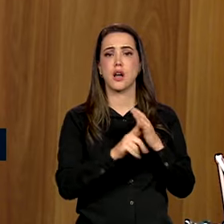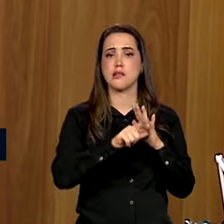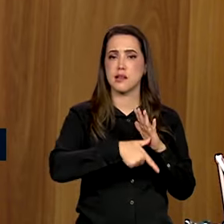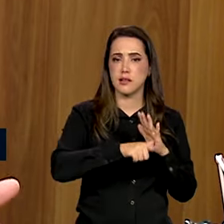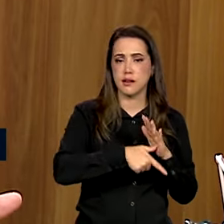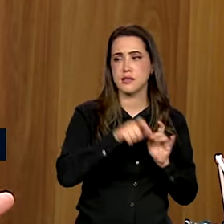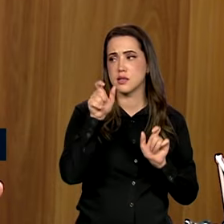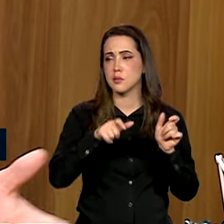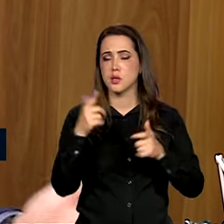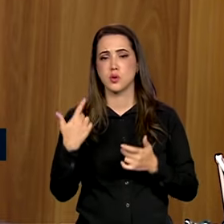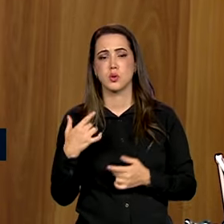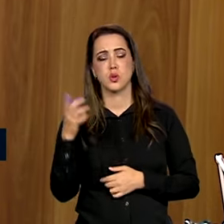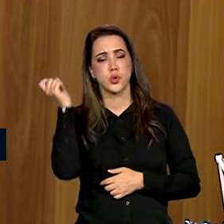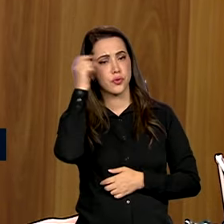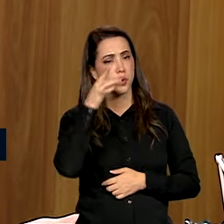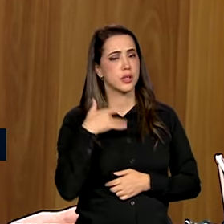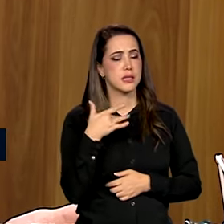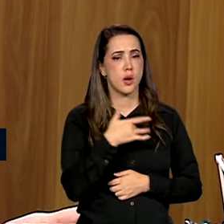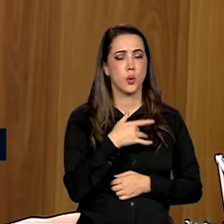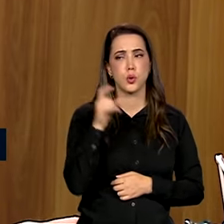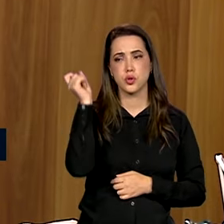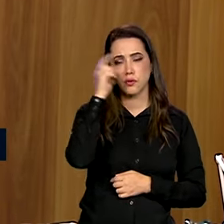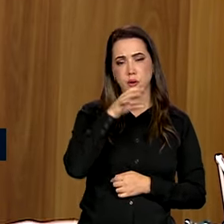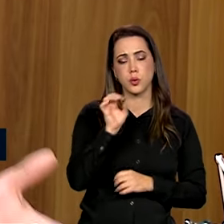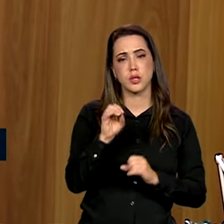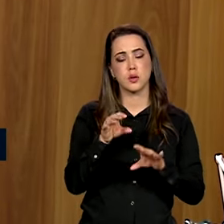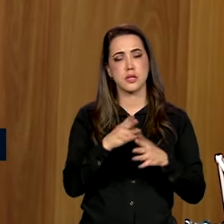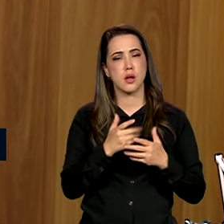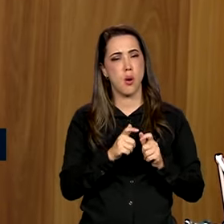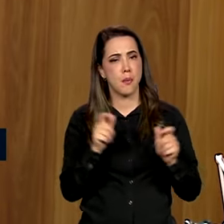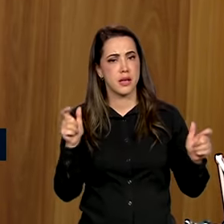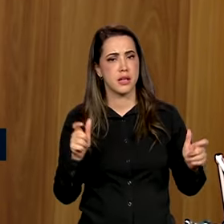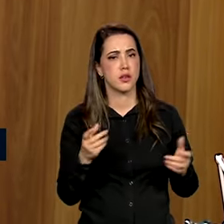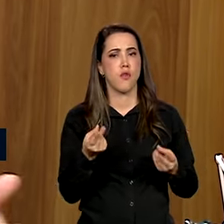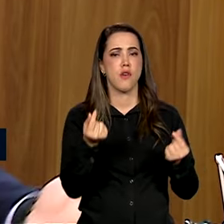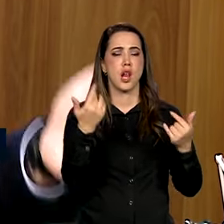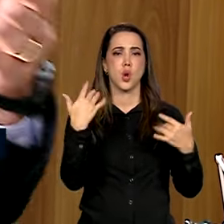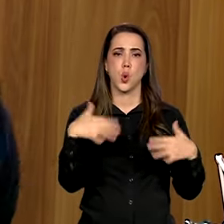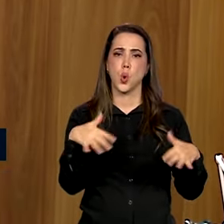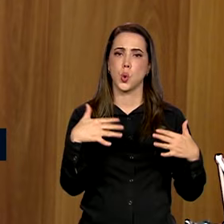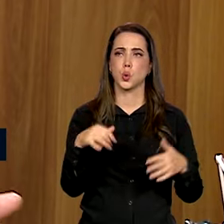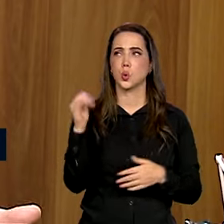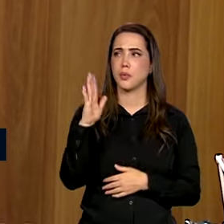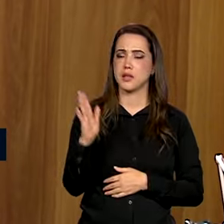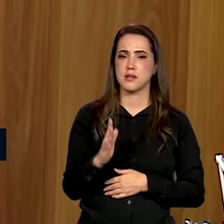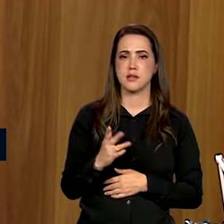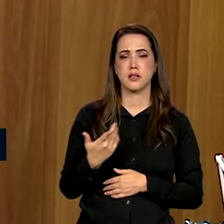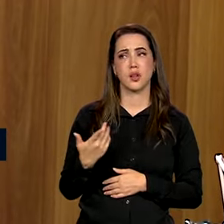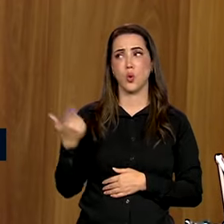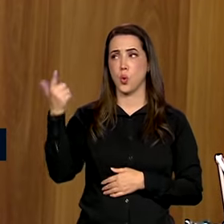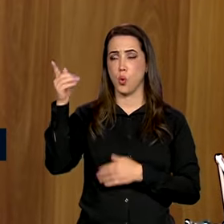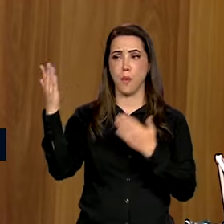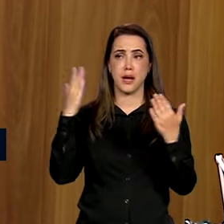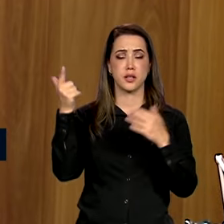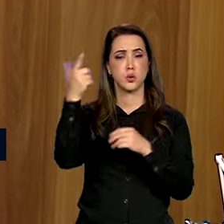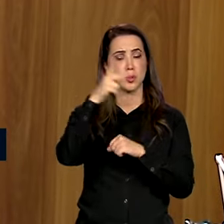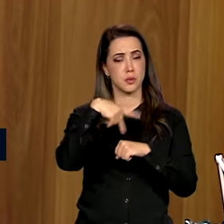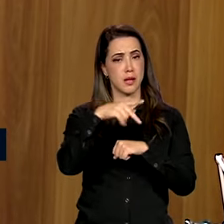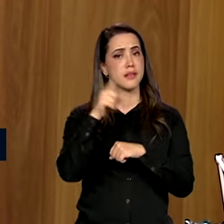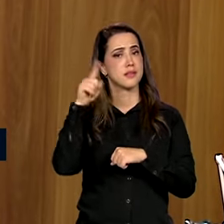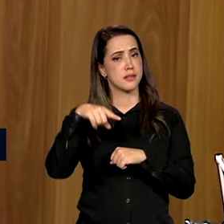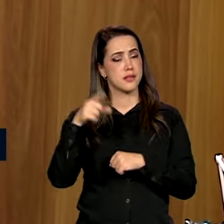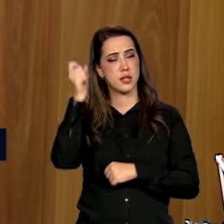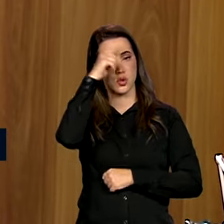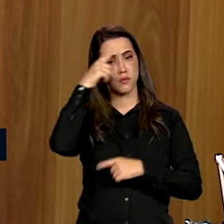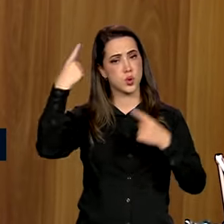dificulta a saúde a educação né aumenta o custo Brasil tira a nossa competitividade internacional Por isso